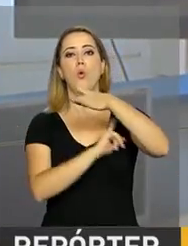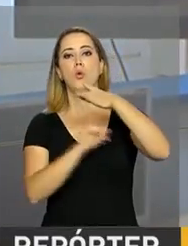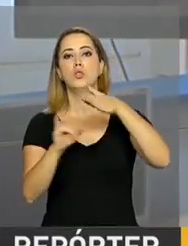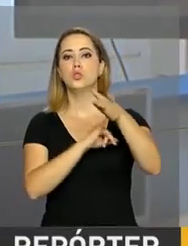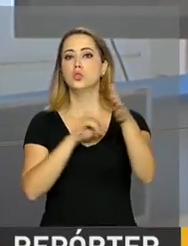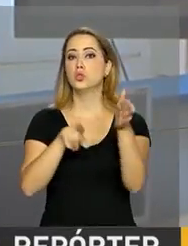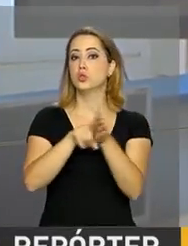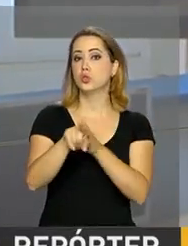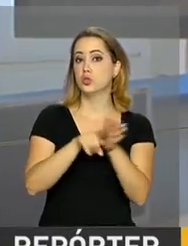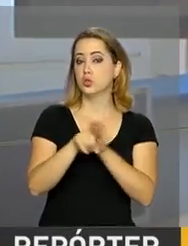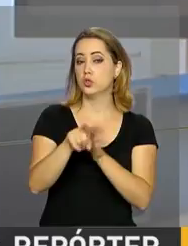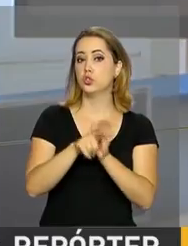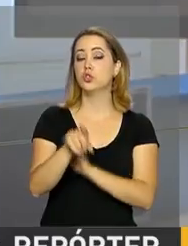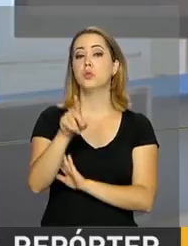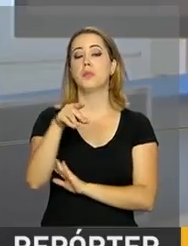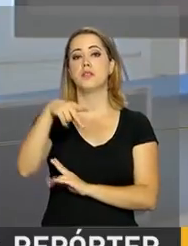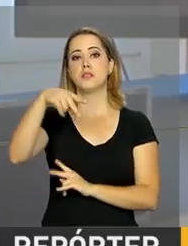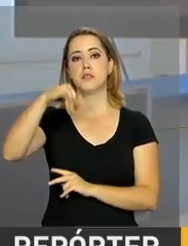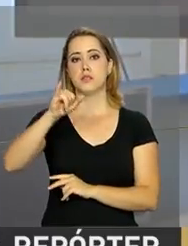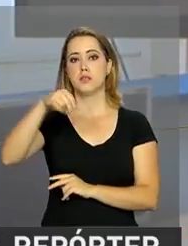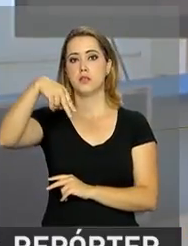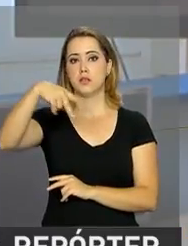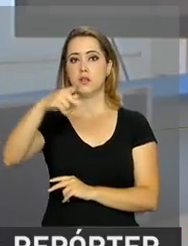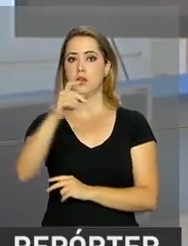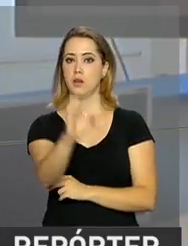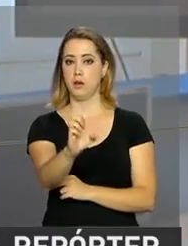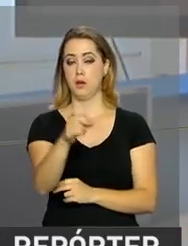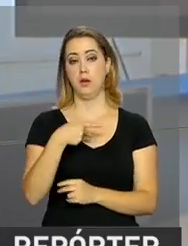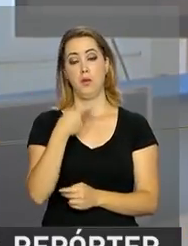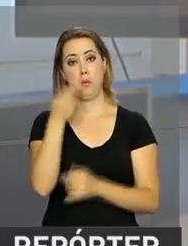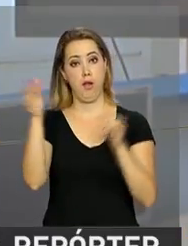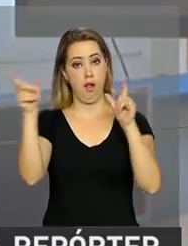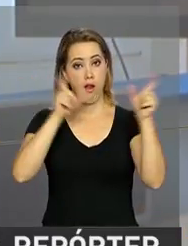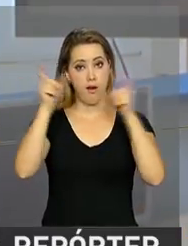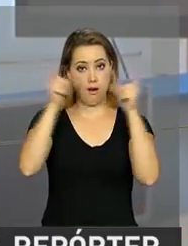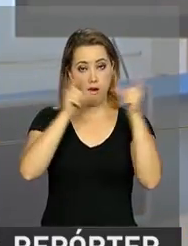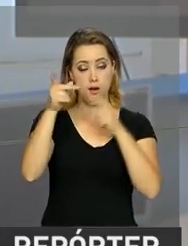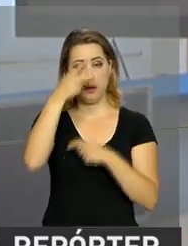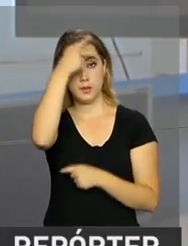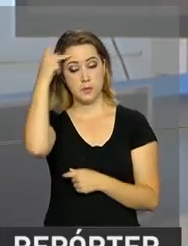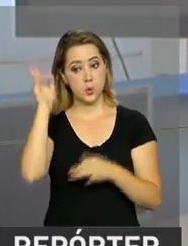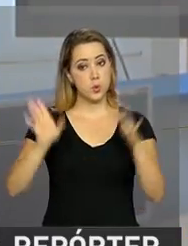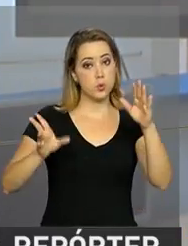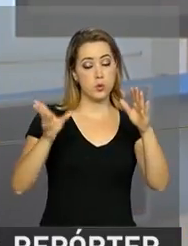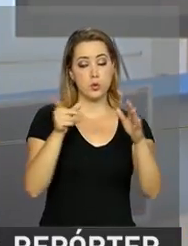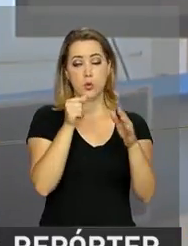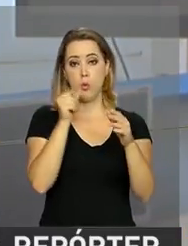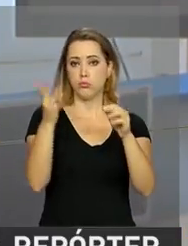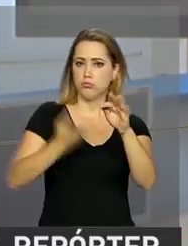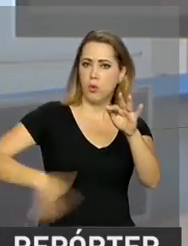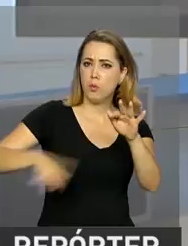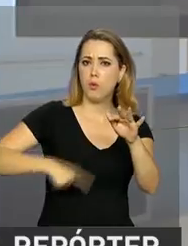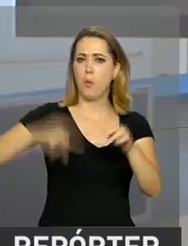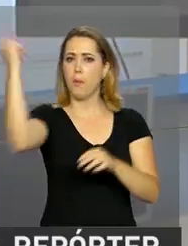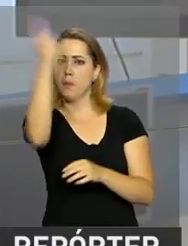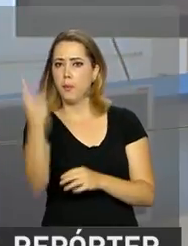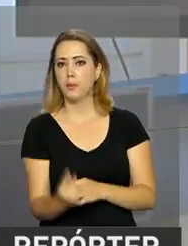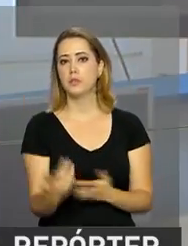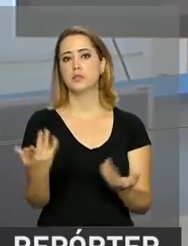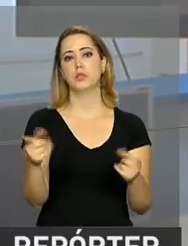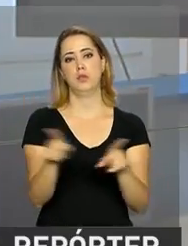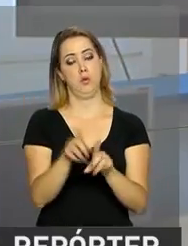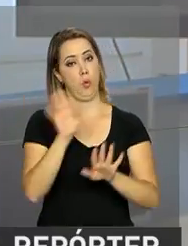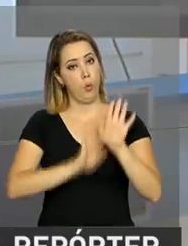Pesquisas espaciais o IMP alerta banhistas para os riscos de Raios em praias para o verão deste ano com base nas